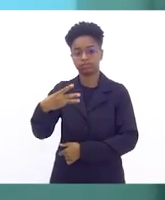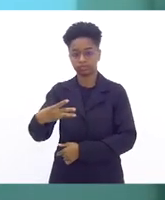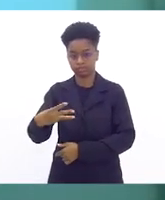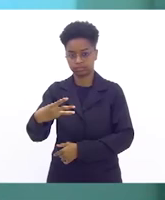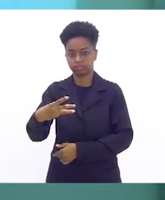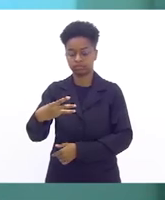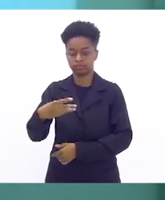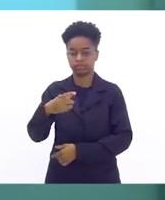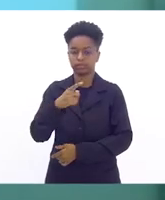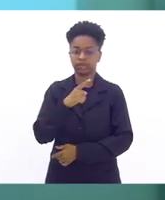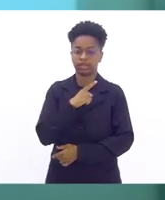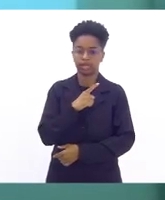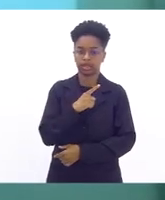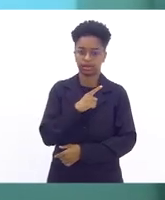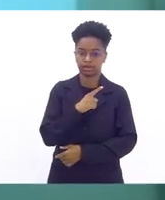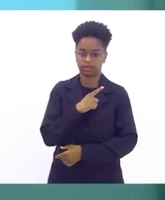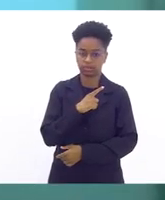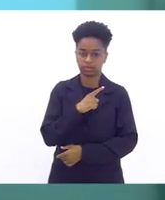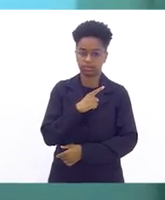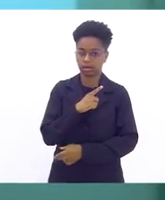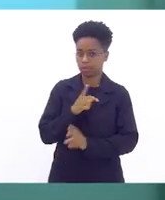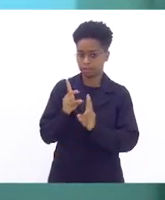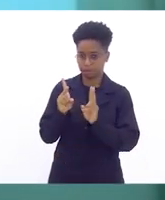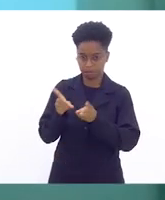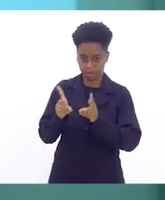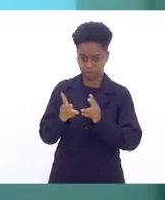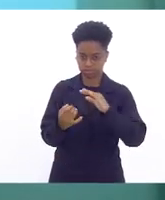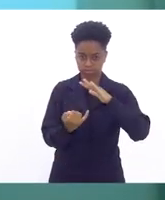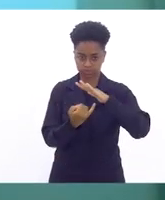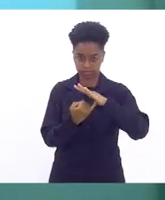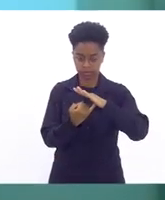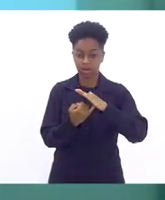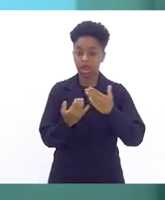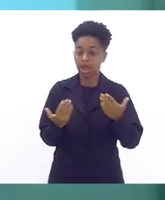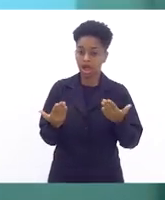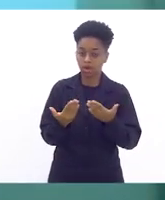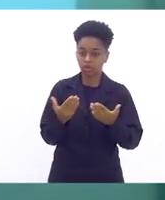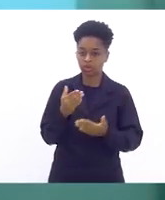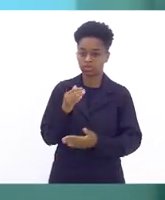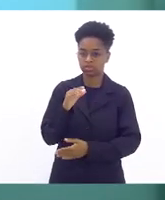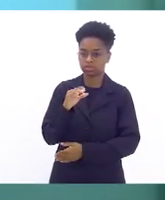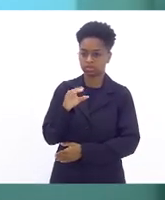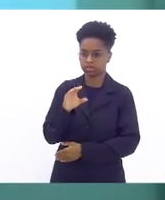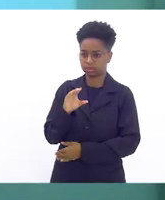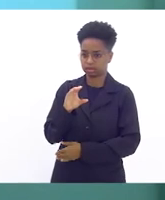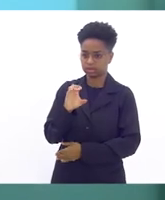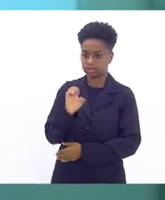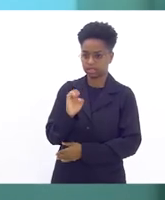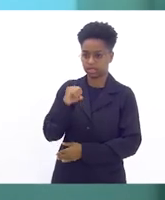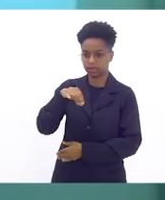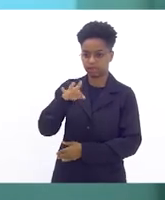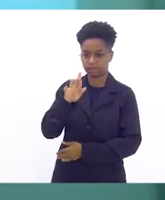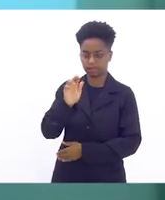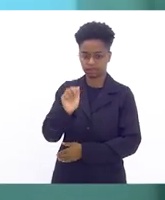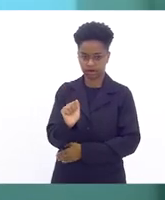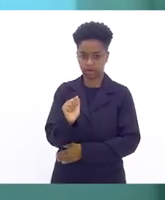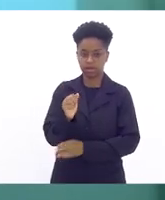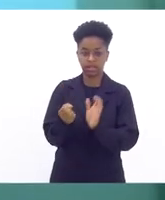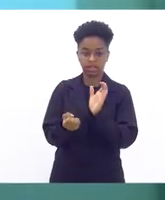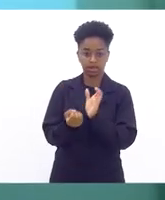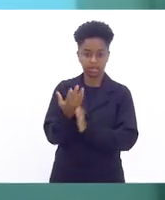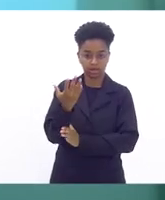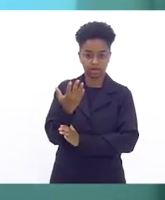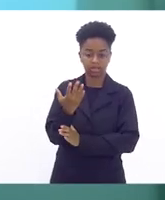temos as mesmas instituições agora com a ciência que vai estar construindo um setas é